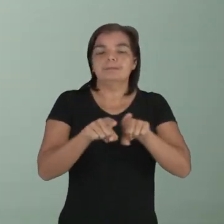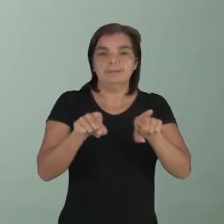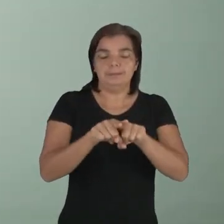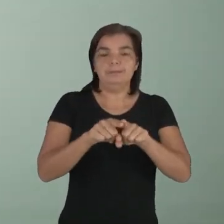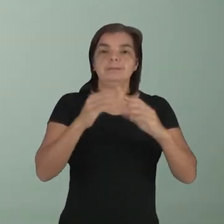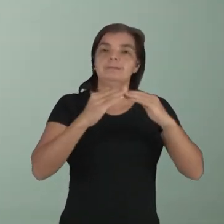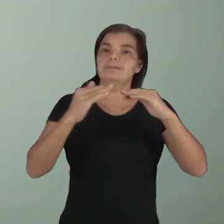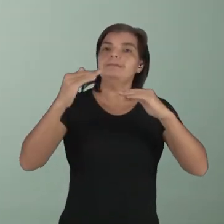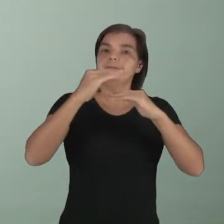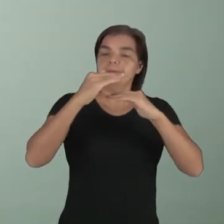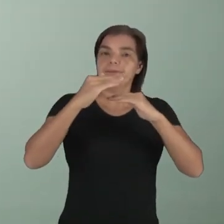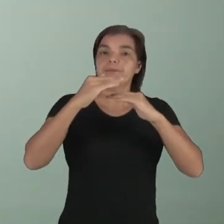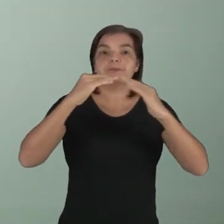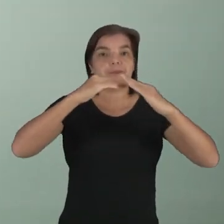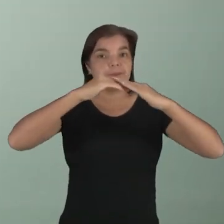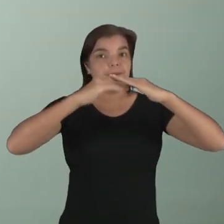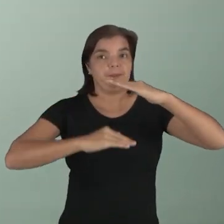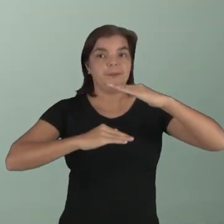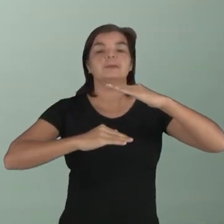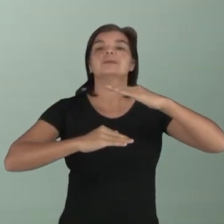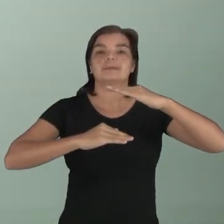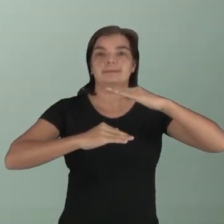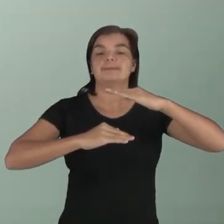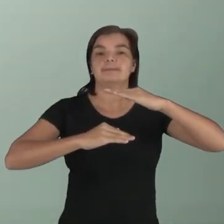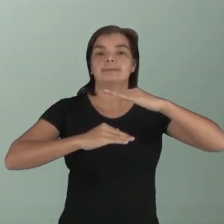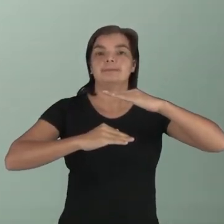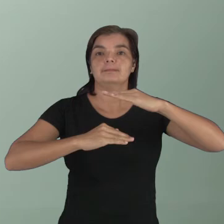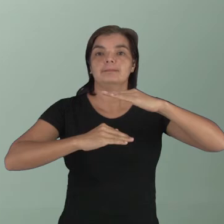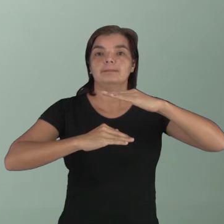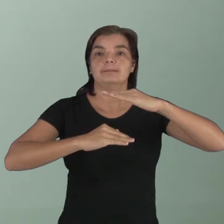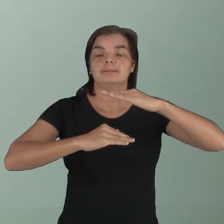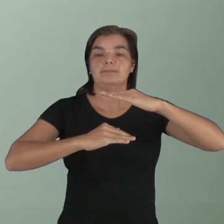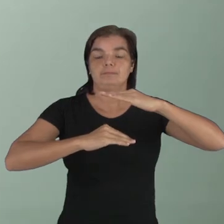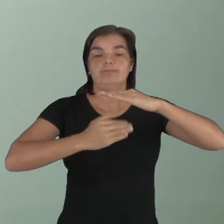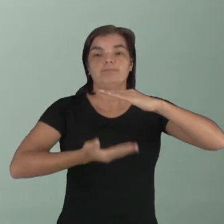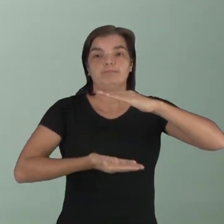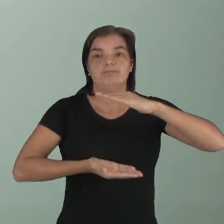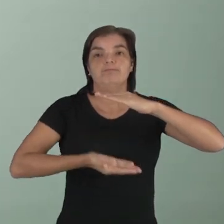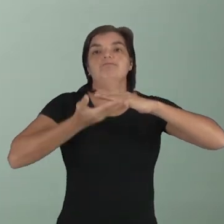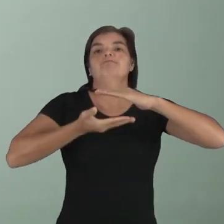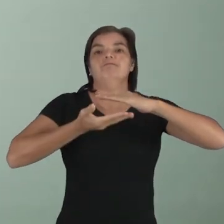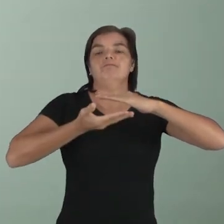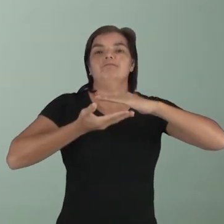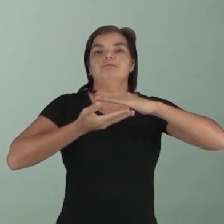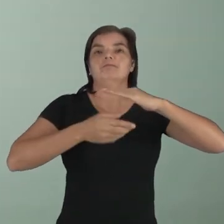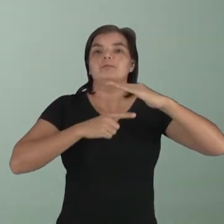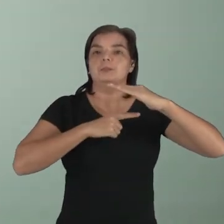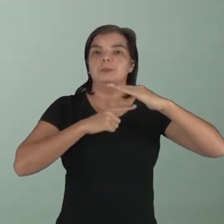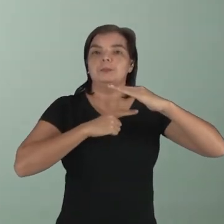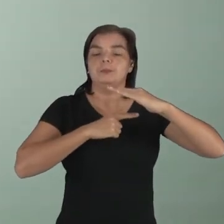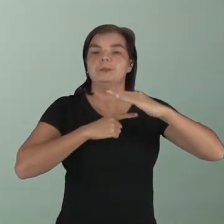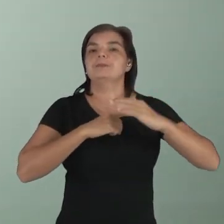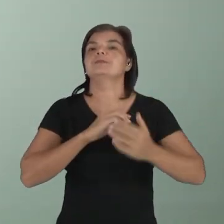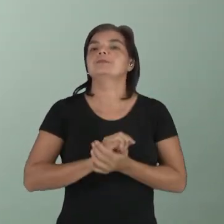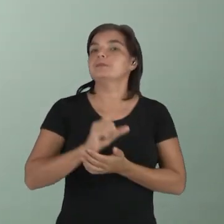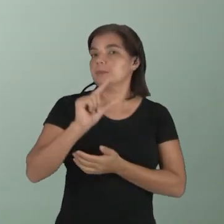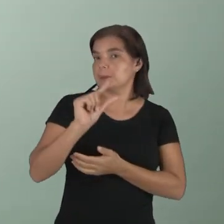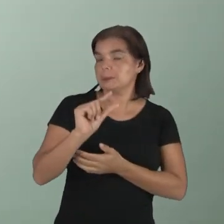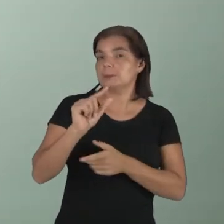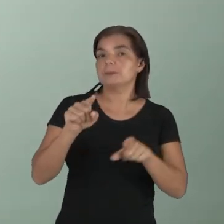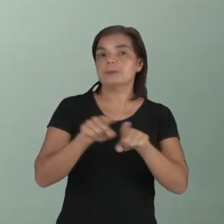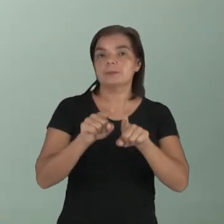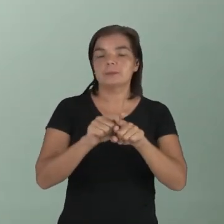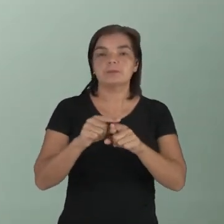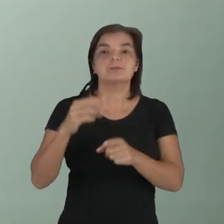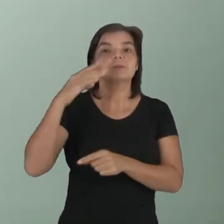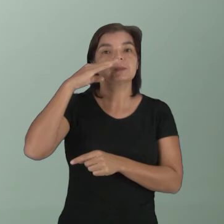parte superior tende a descer, porque vai ter uma densidade maior, e empurrar essa parte que tem uma densidade menor, que está